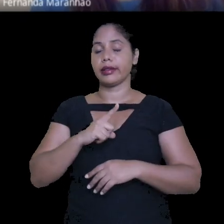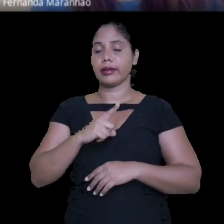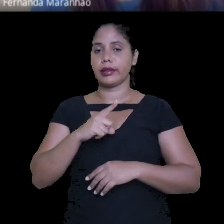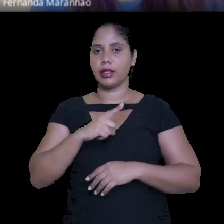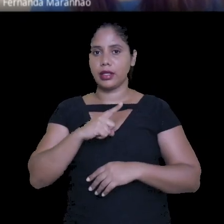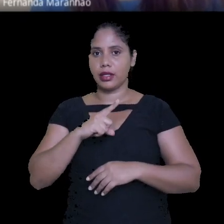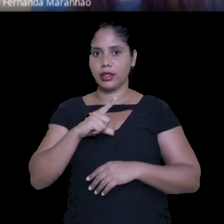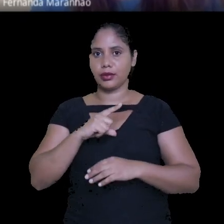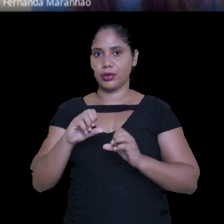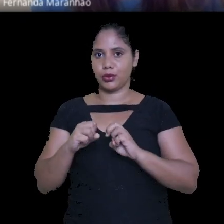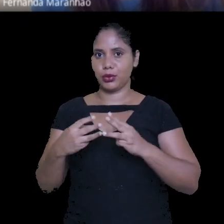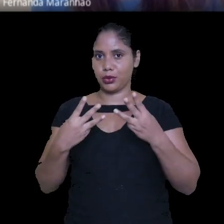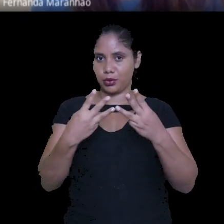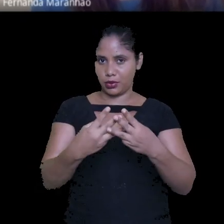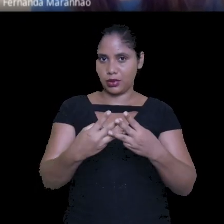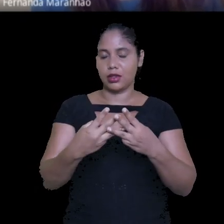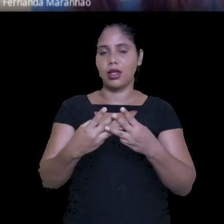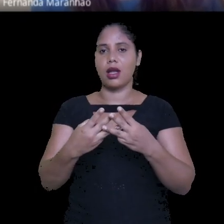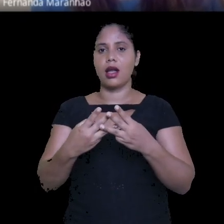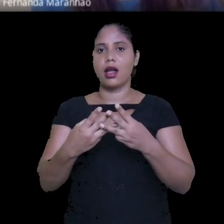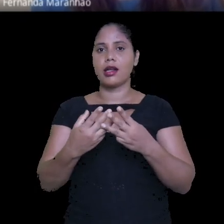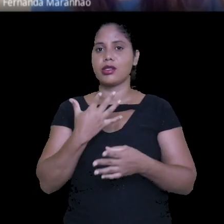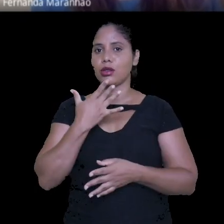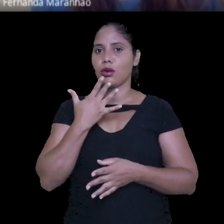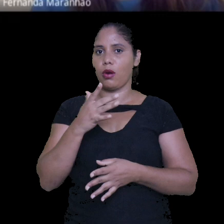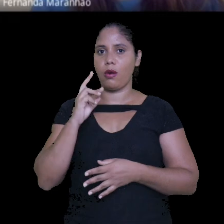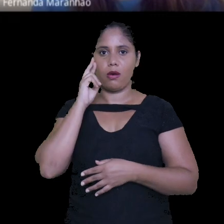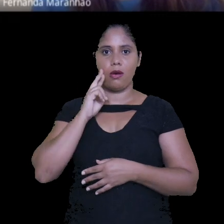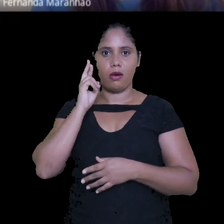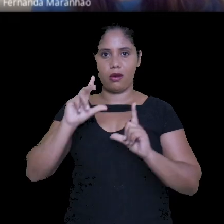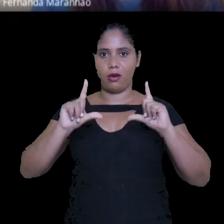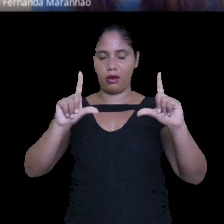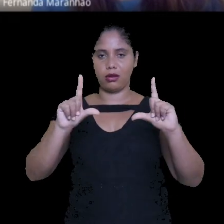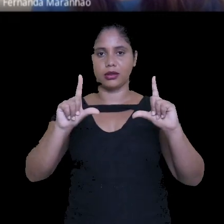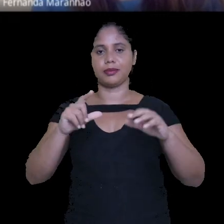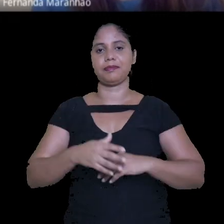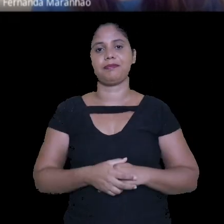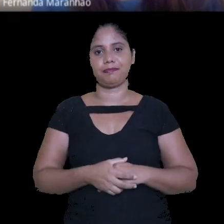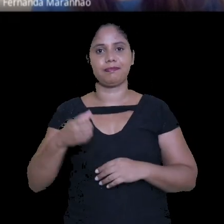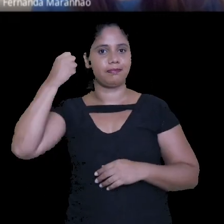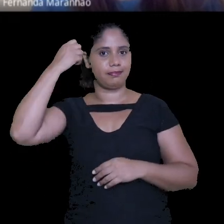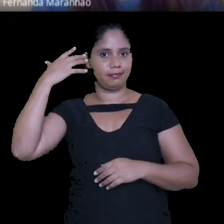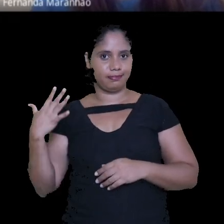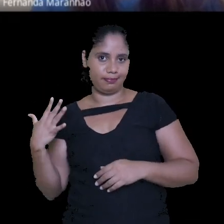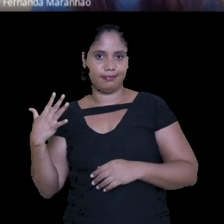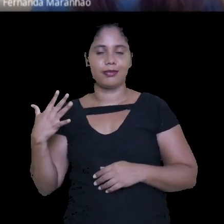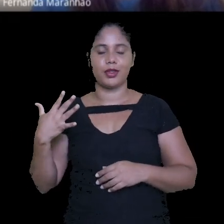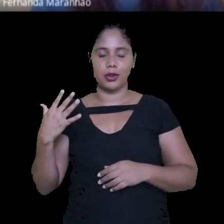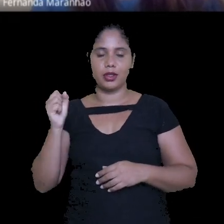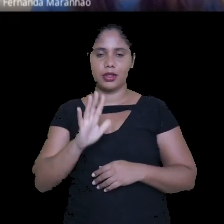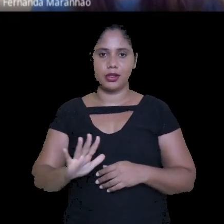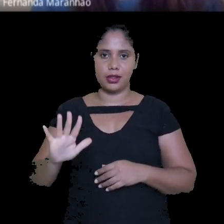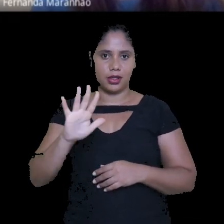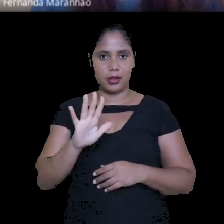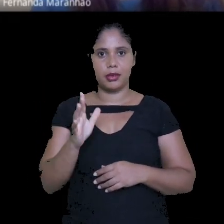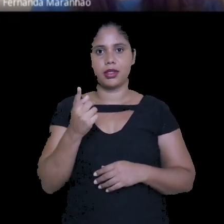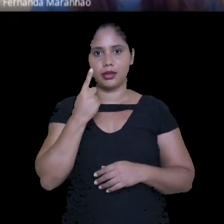cor-de-rosa claro. Abaixo, temos todos os símbolos das entidades participantes